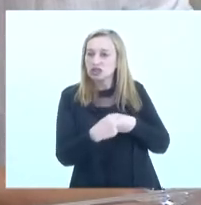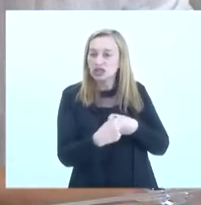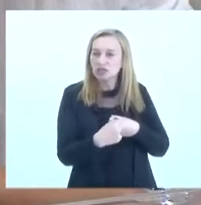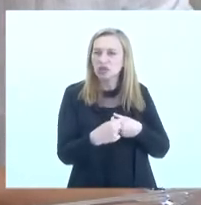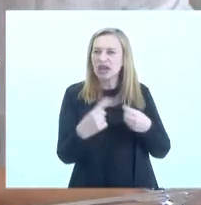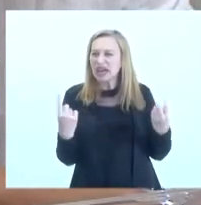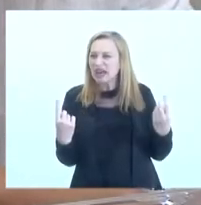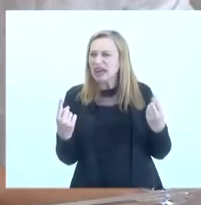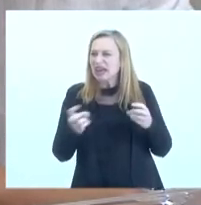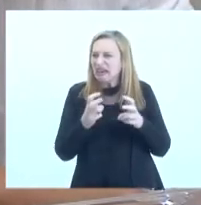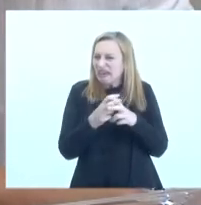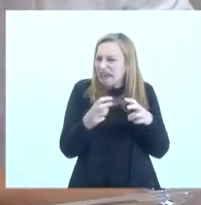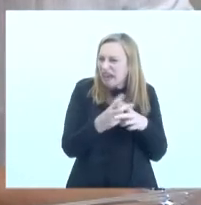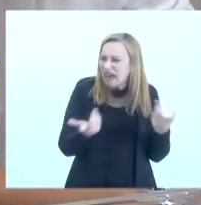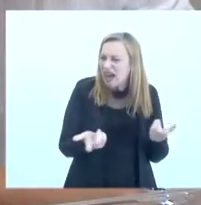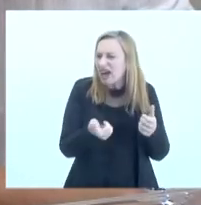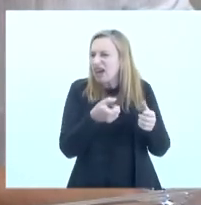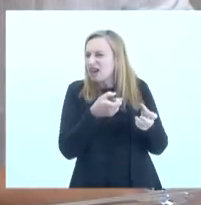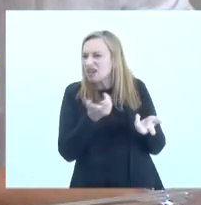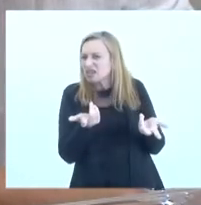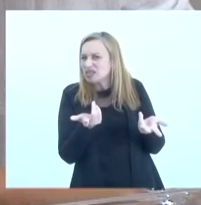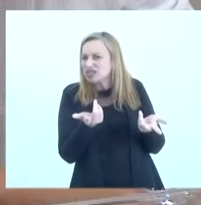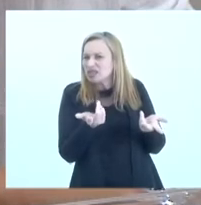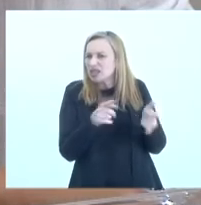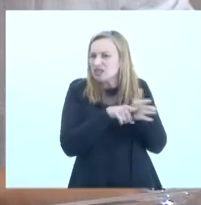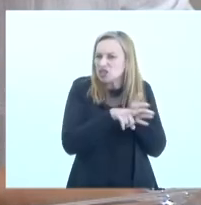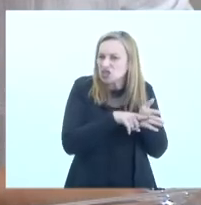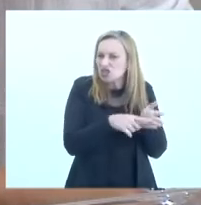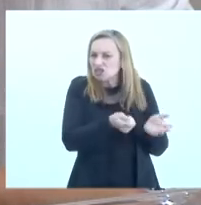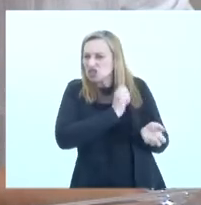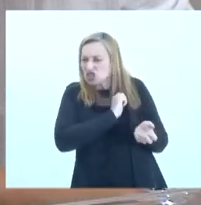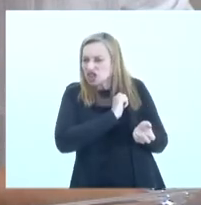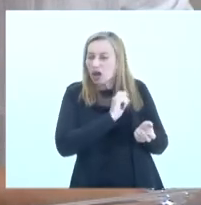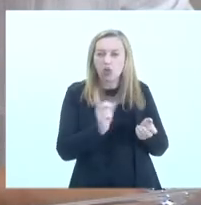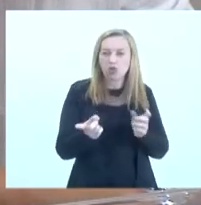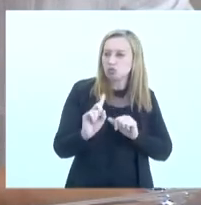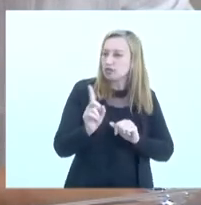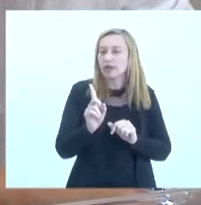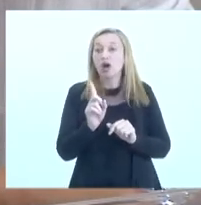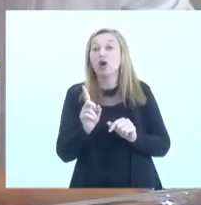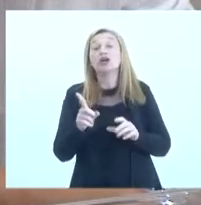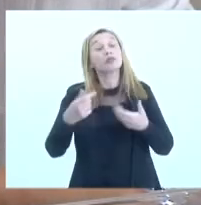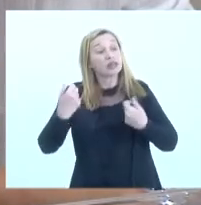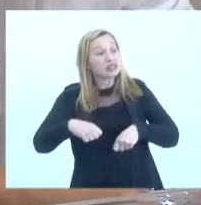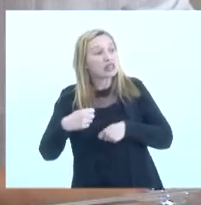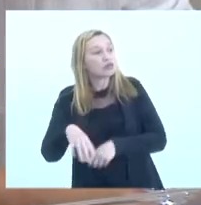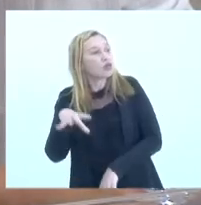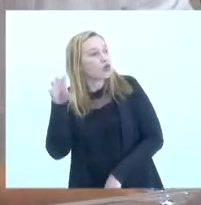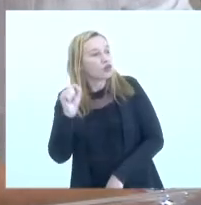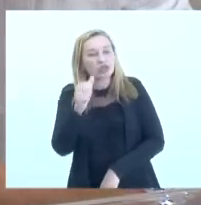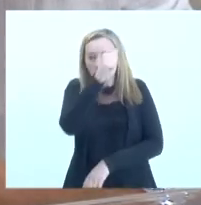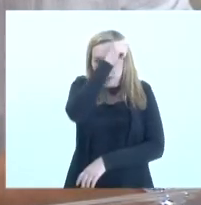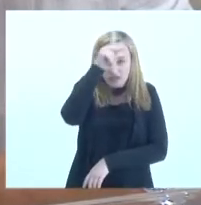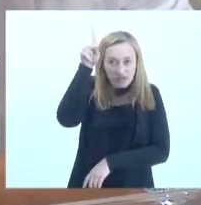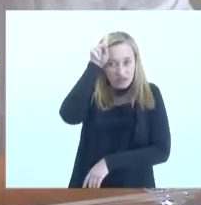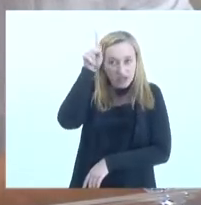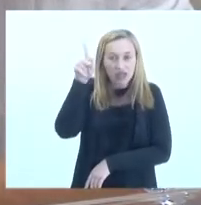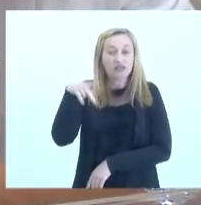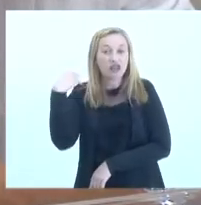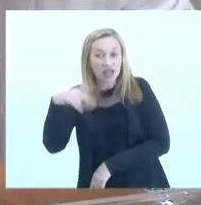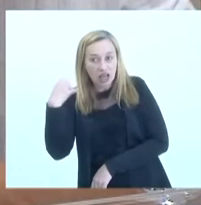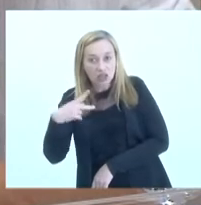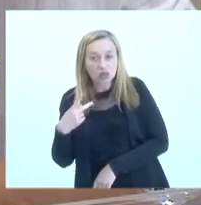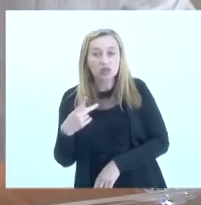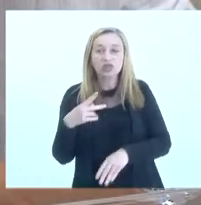municípios, já acontece entre estados. Nós temos, sim, que ouvir os prefeitos, ouvir os vereadores, ouvir